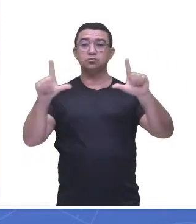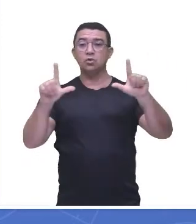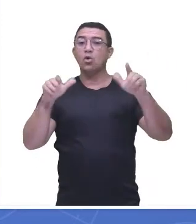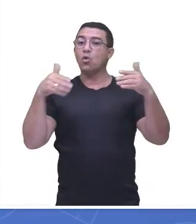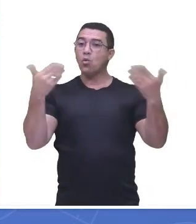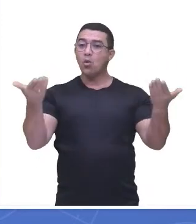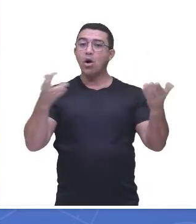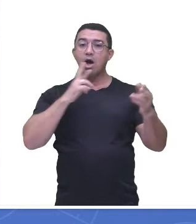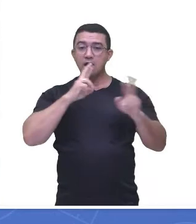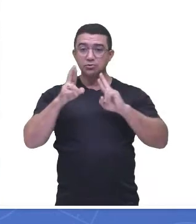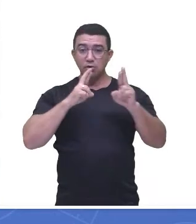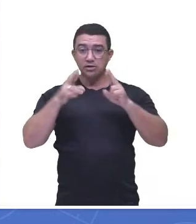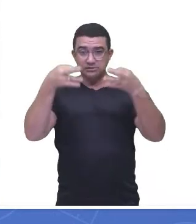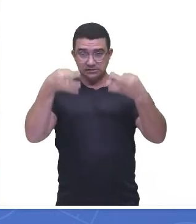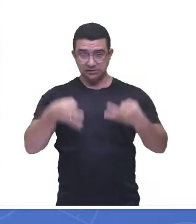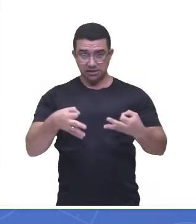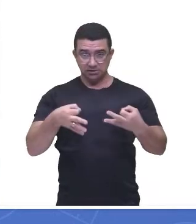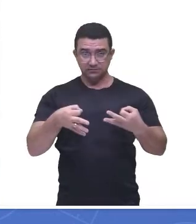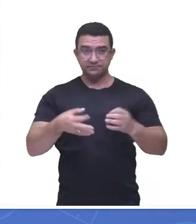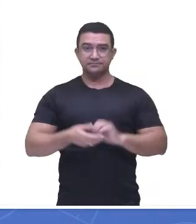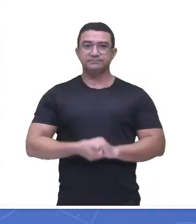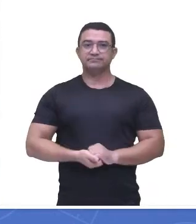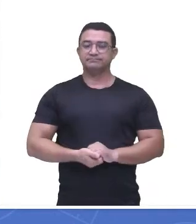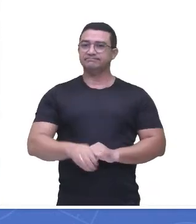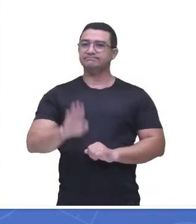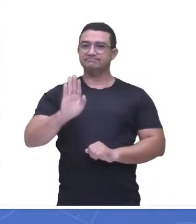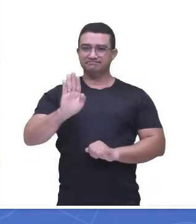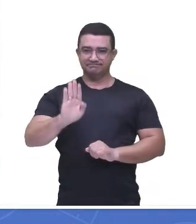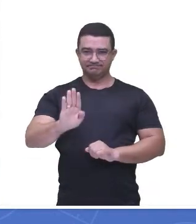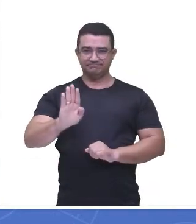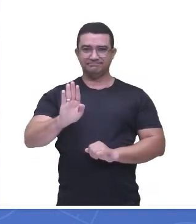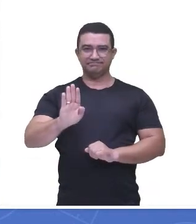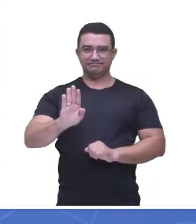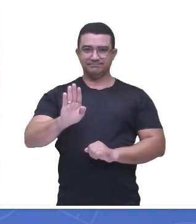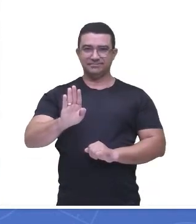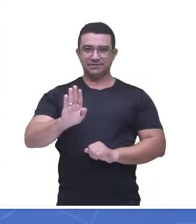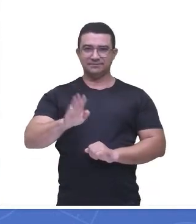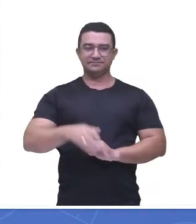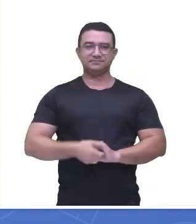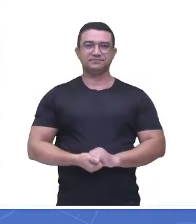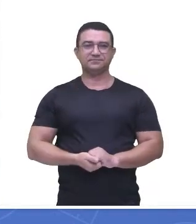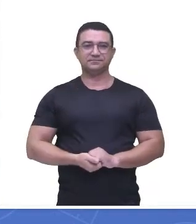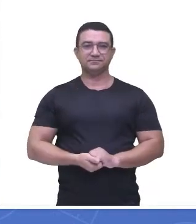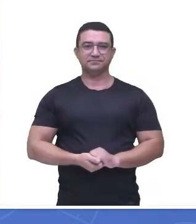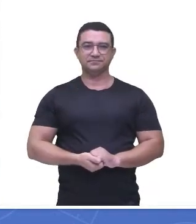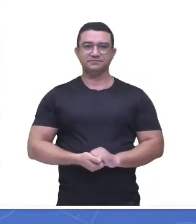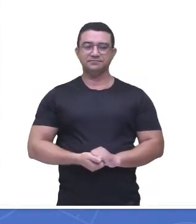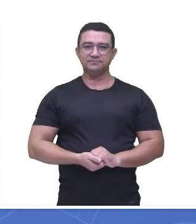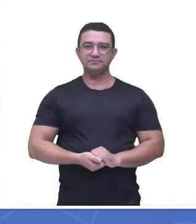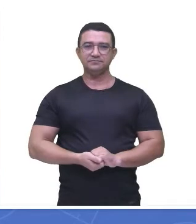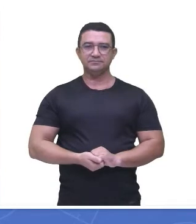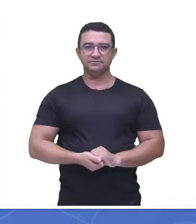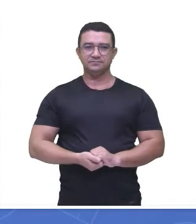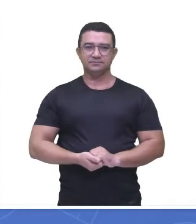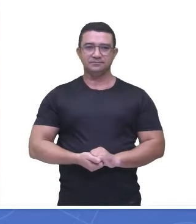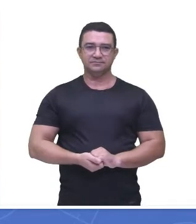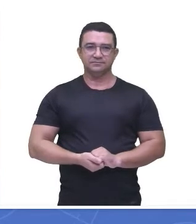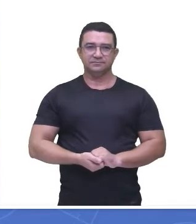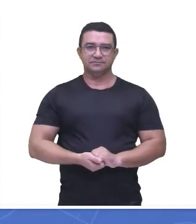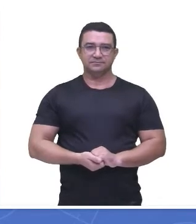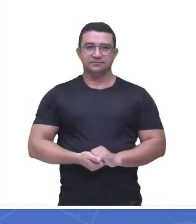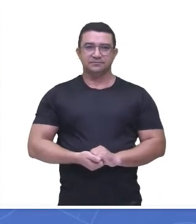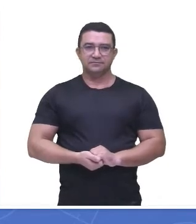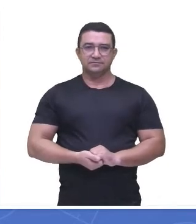resposta correta. Vamos lá? Alternativa B. E olha o que, que diz aqui. Vamos para o comentário da alternativa B.